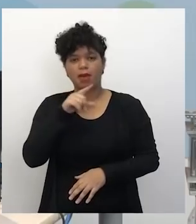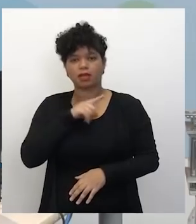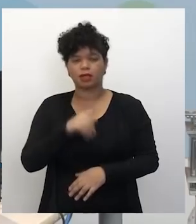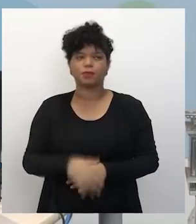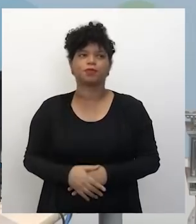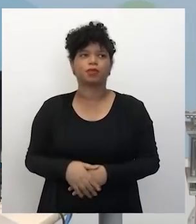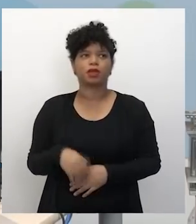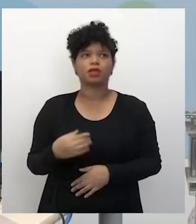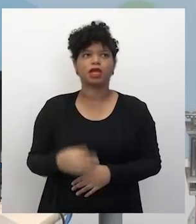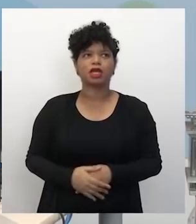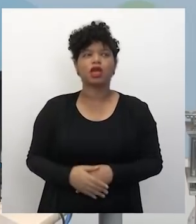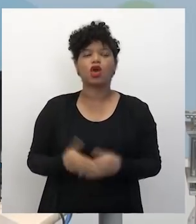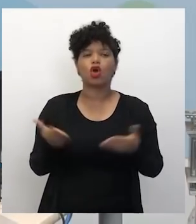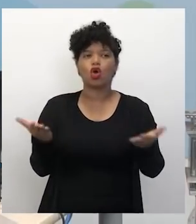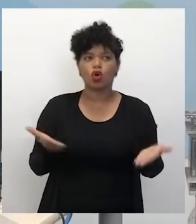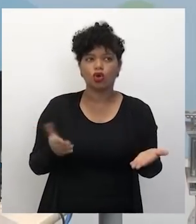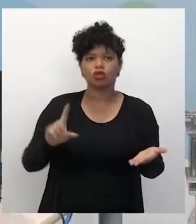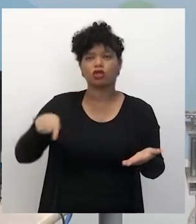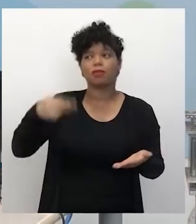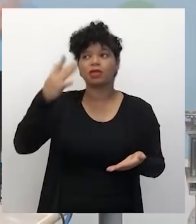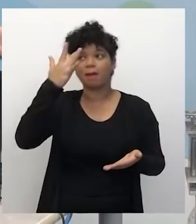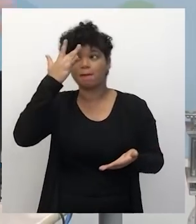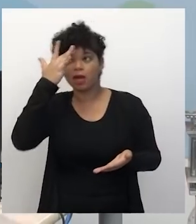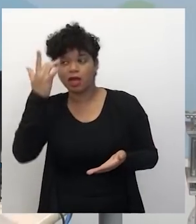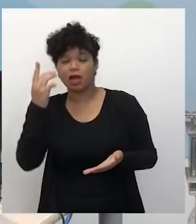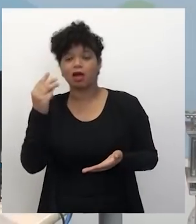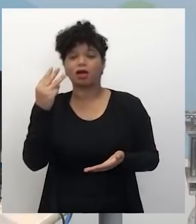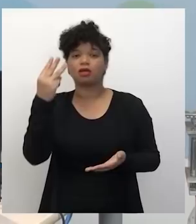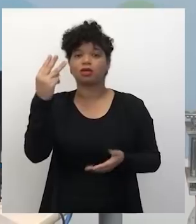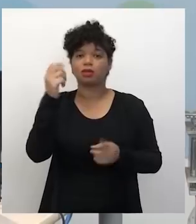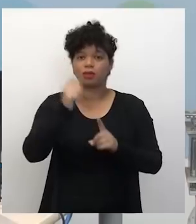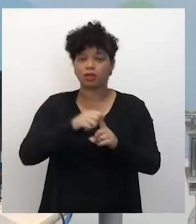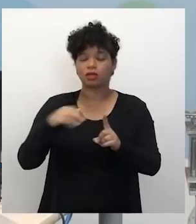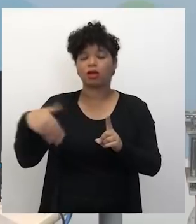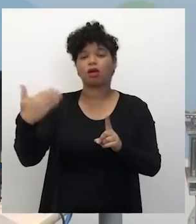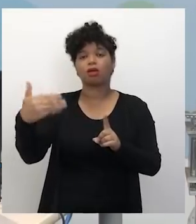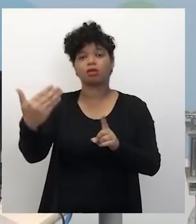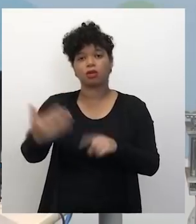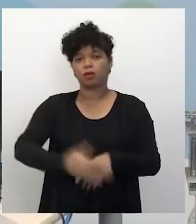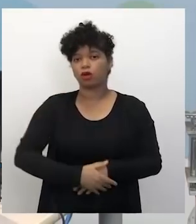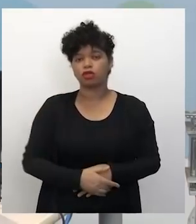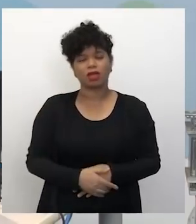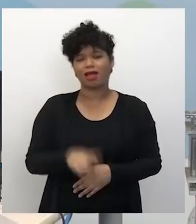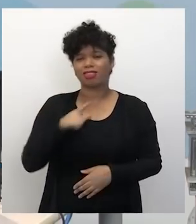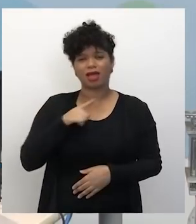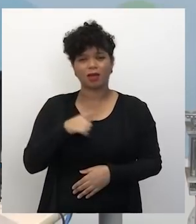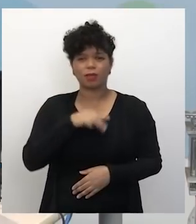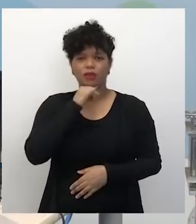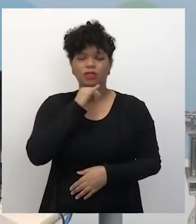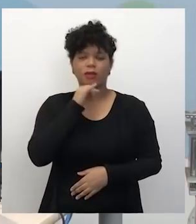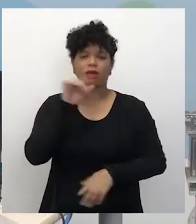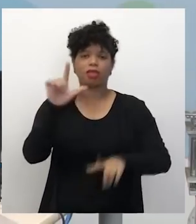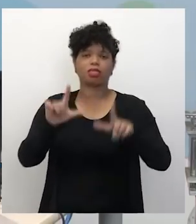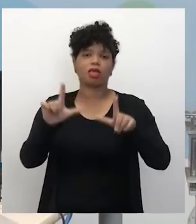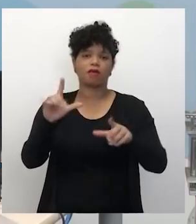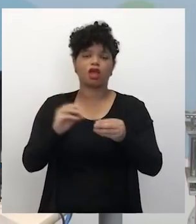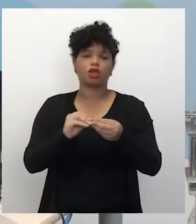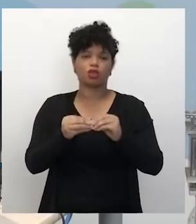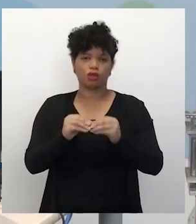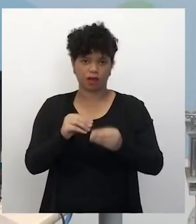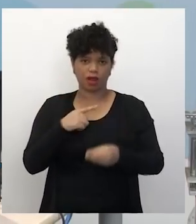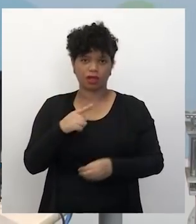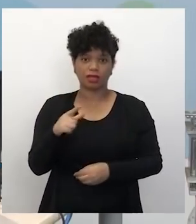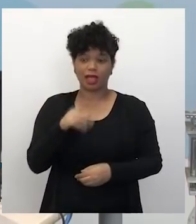depois vem no dia seguinte, depois 3 meses depois. Isso acontece também em novelas, né? Quando precisa passar um